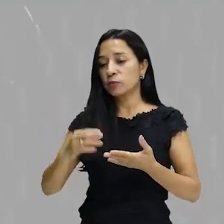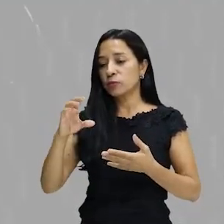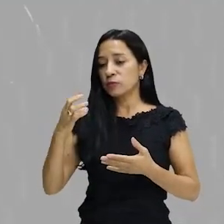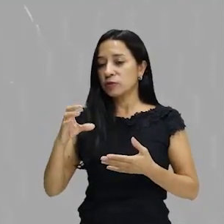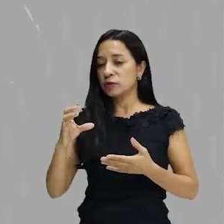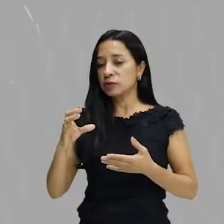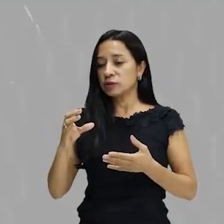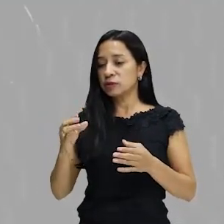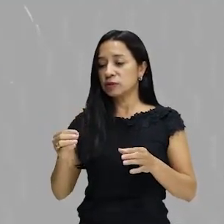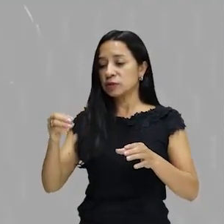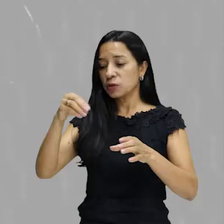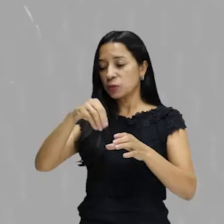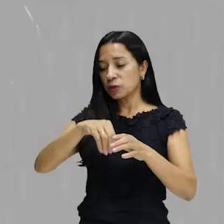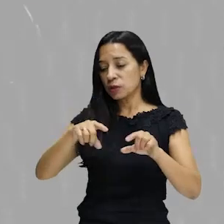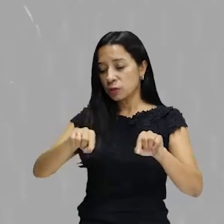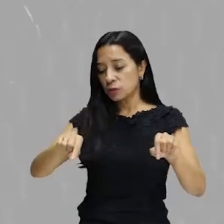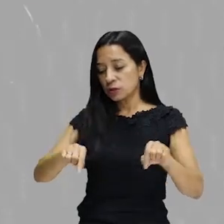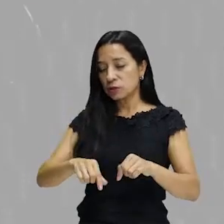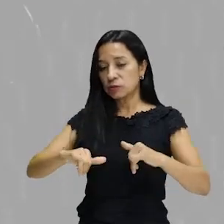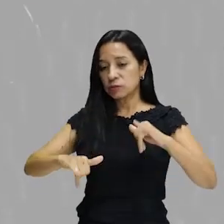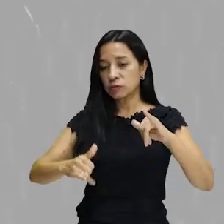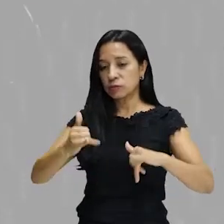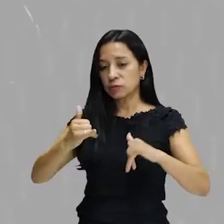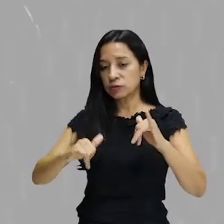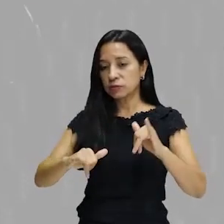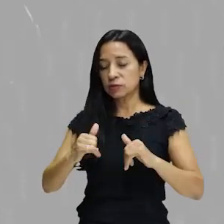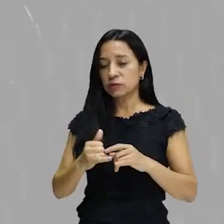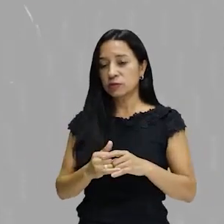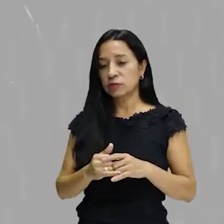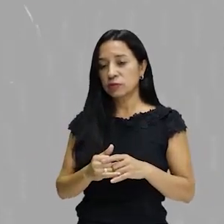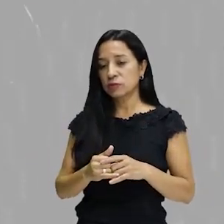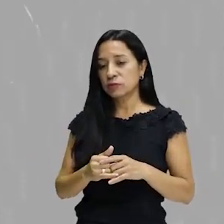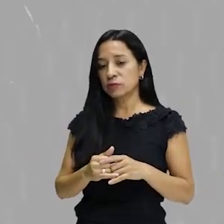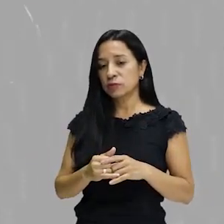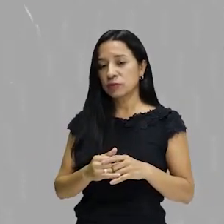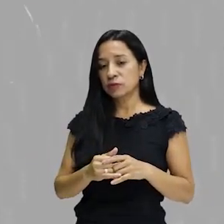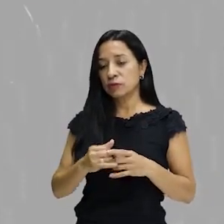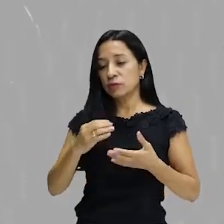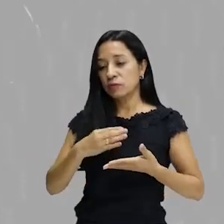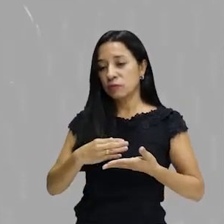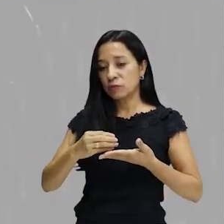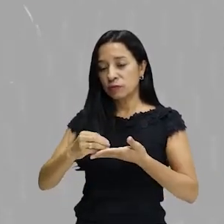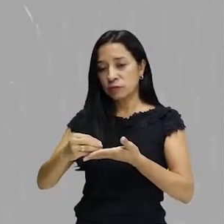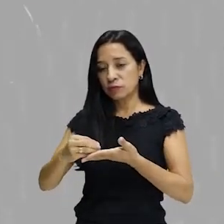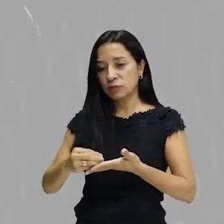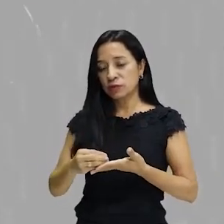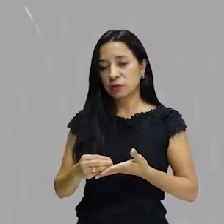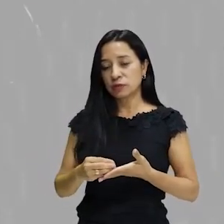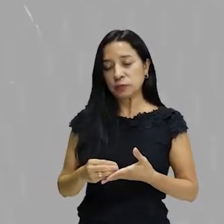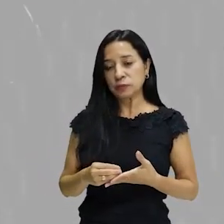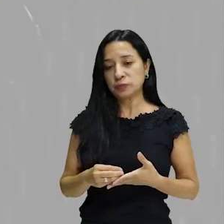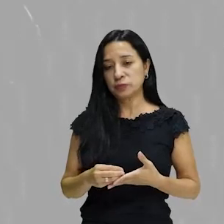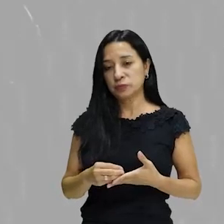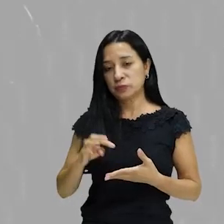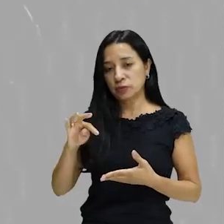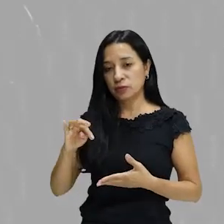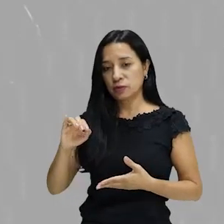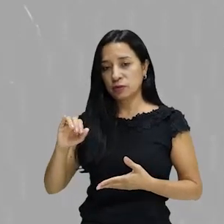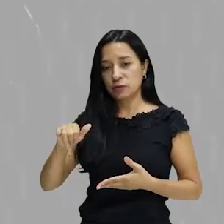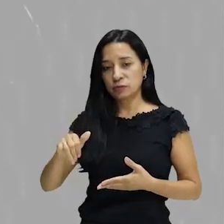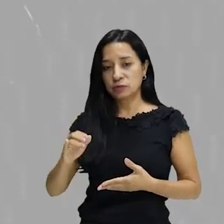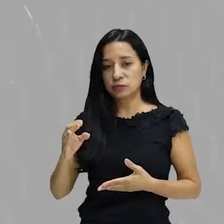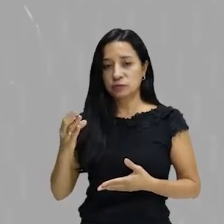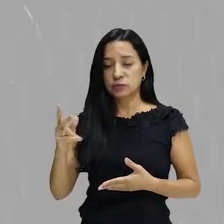desse grande observatório, né, que foi cedido aí na época pela coroa dinamarquesa ao Tycho Brahe, tá certo? Então, o